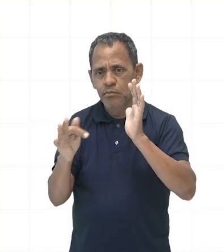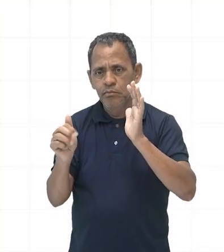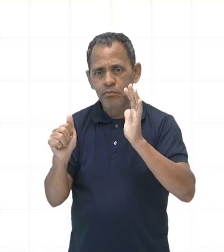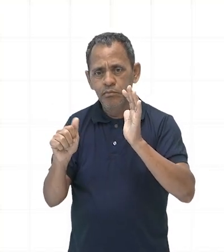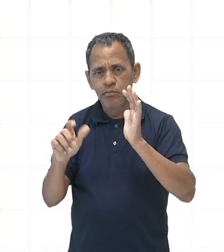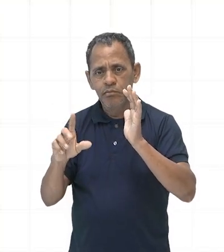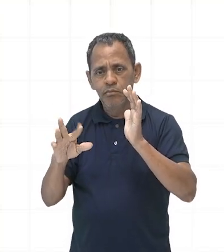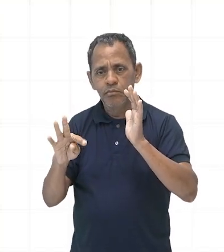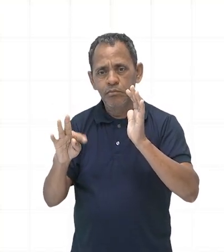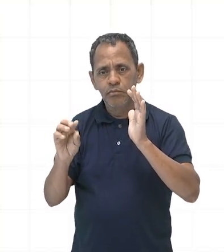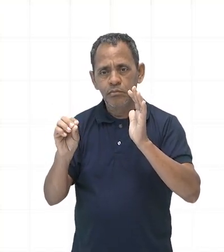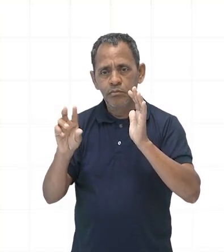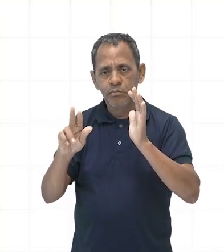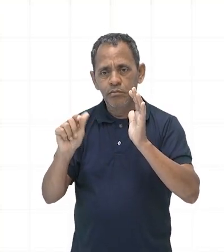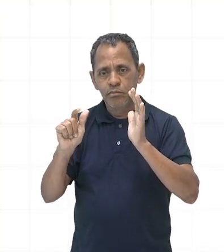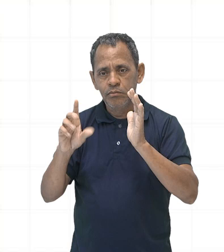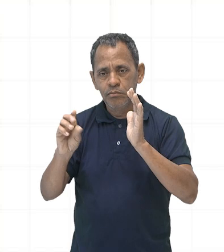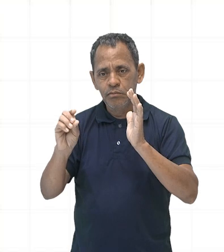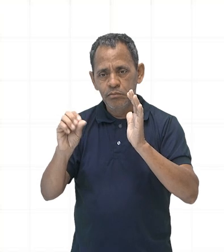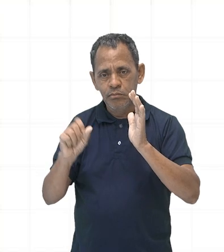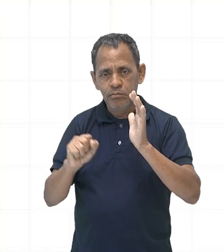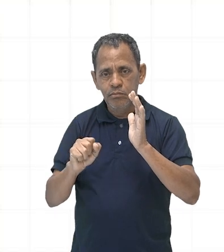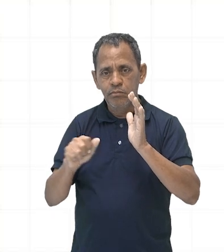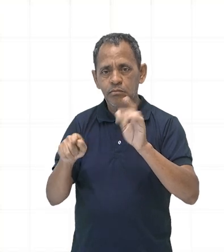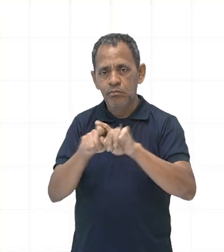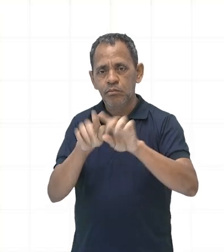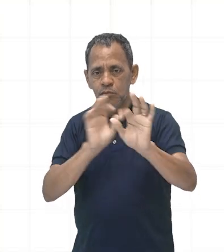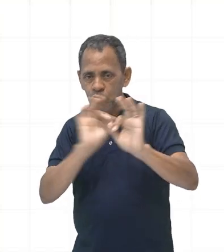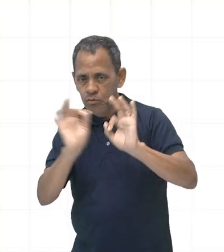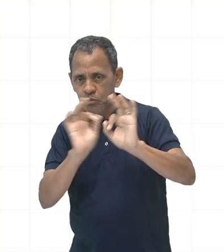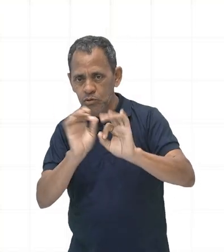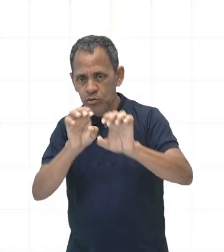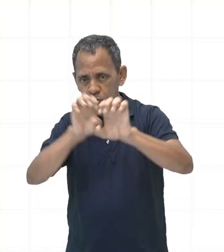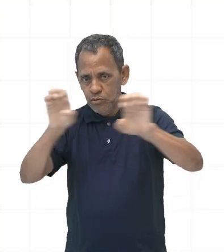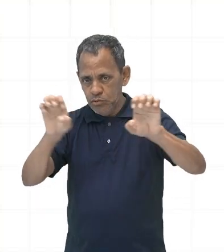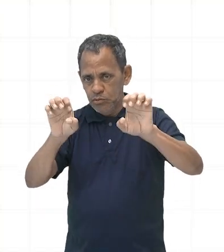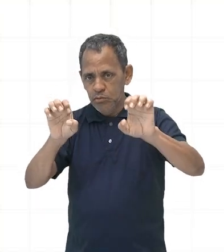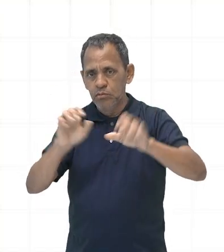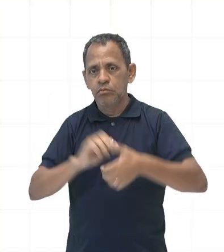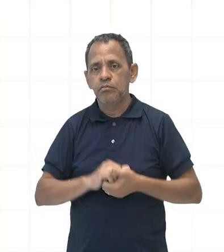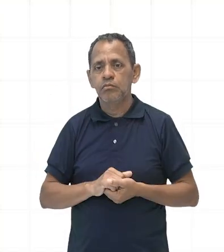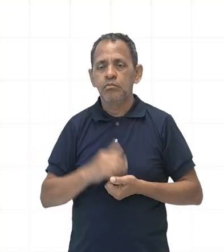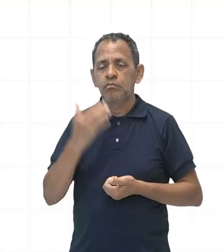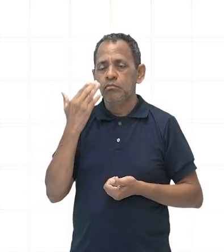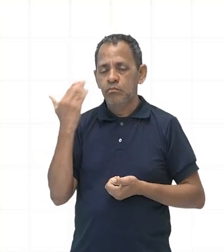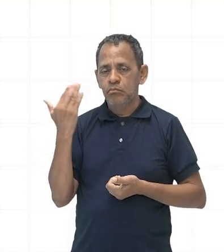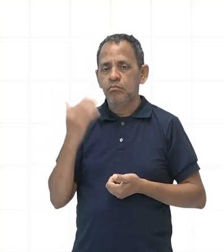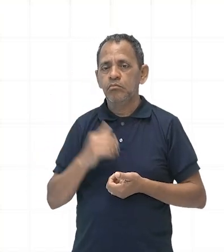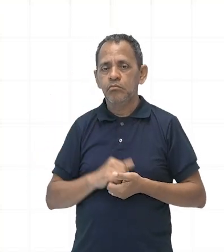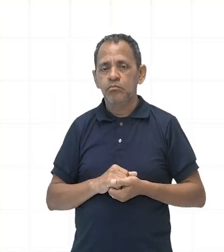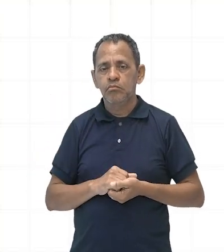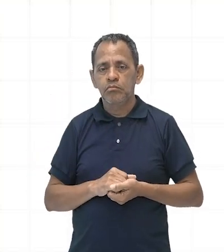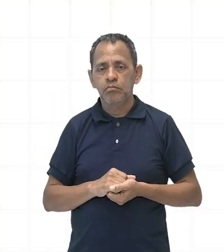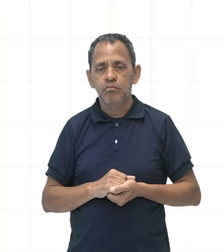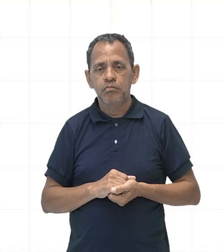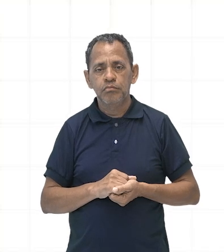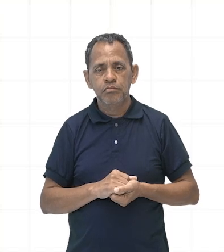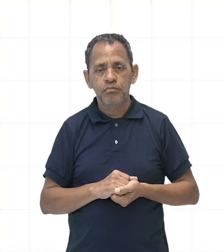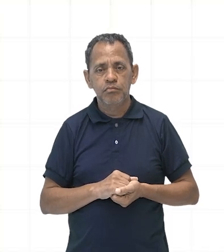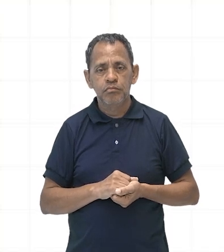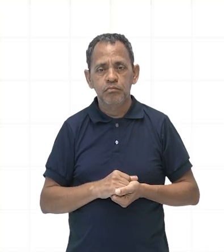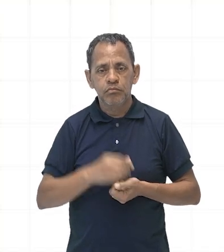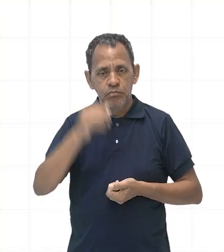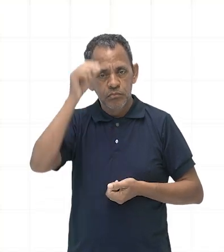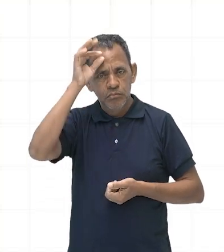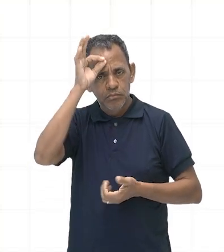bem? Então, só organizando para ficar bonitinho, né? Então, para